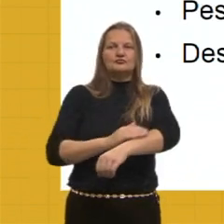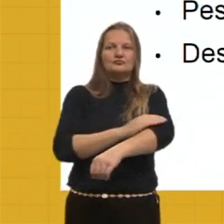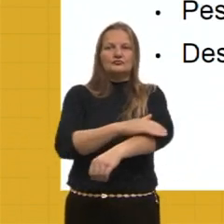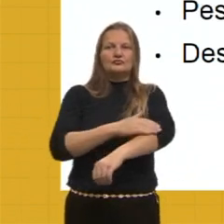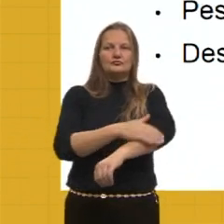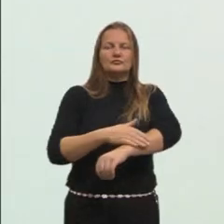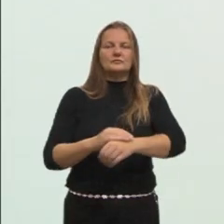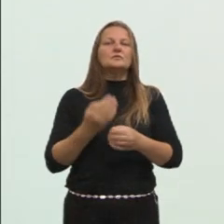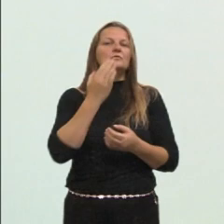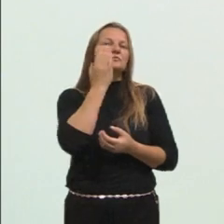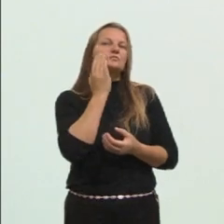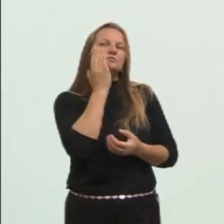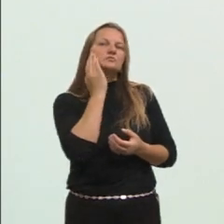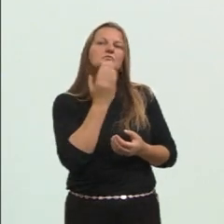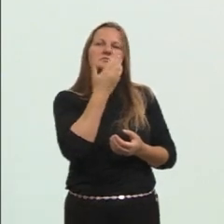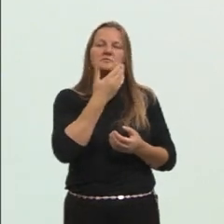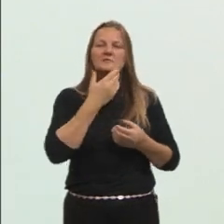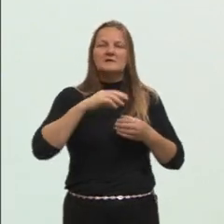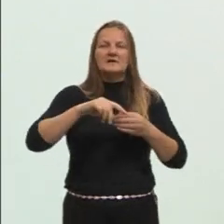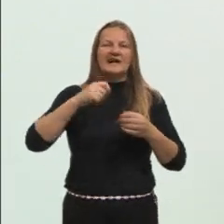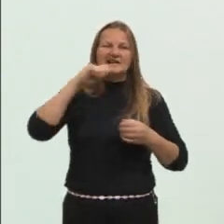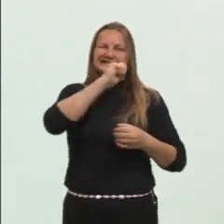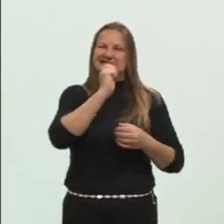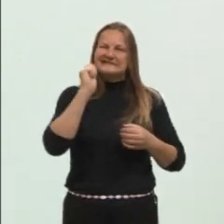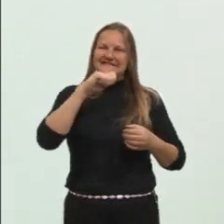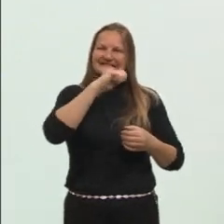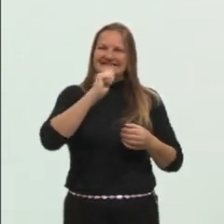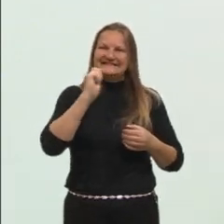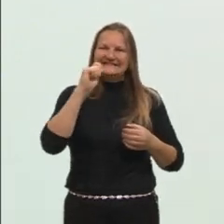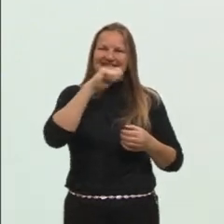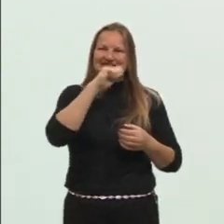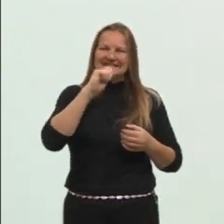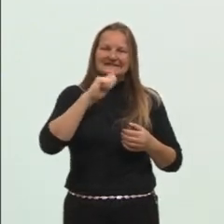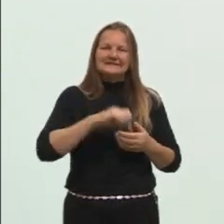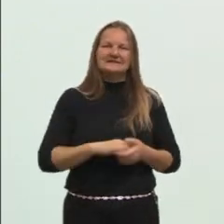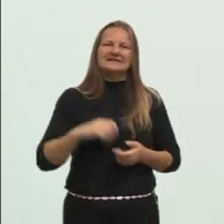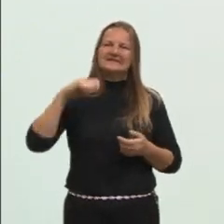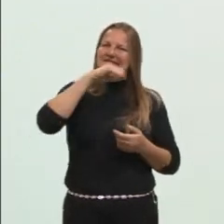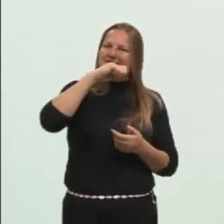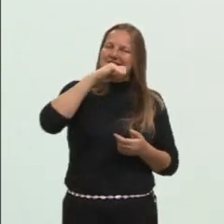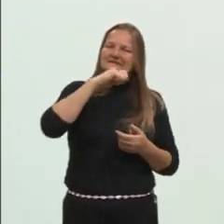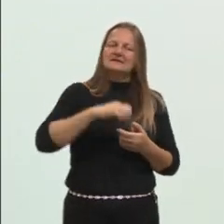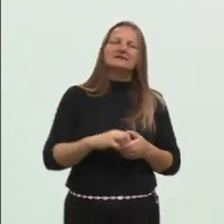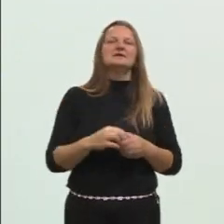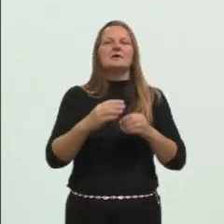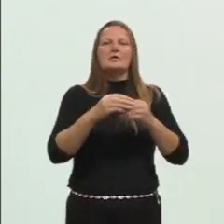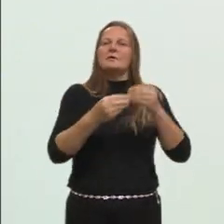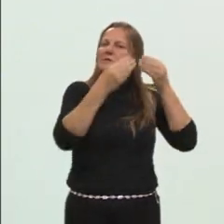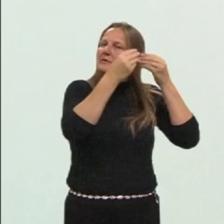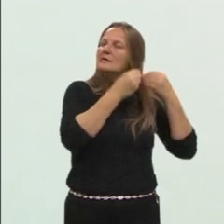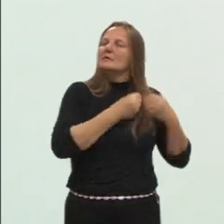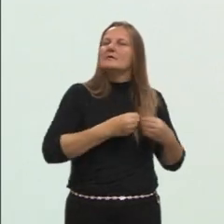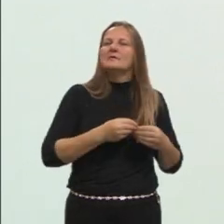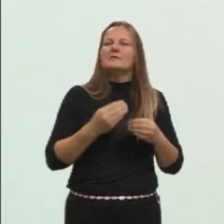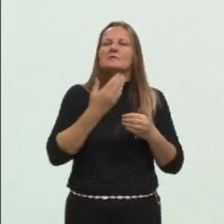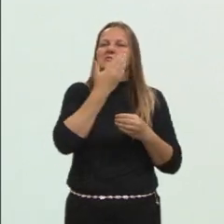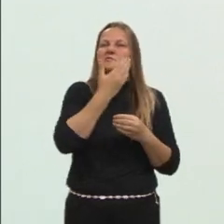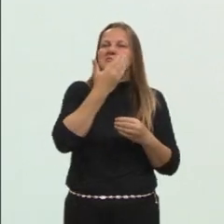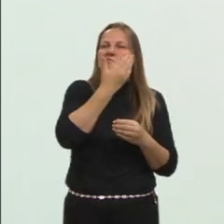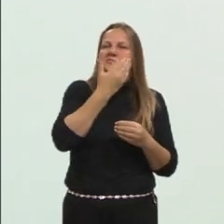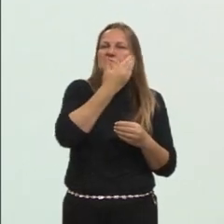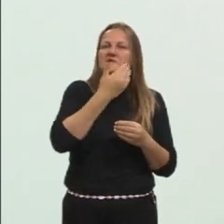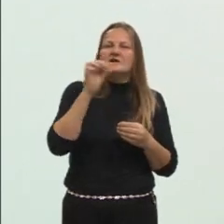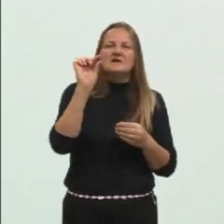faciais pastas pastas cremes dentais Jazz máscaras esfoliante sabe